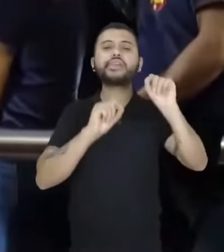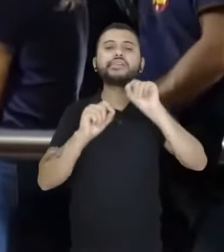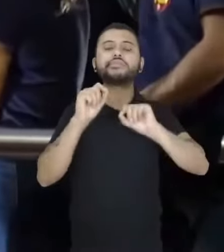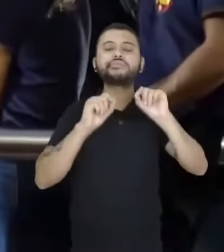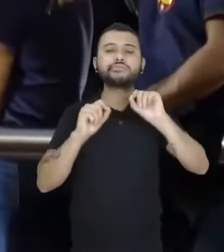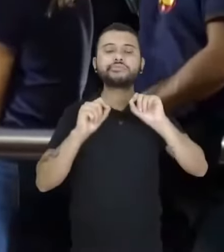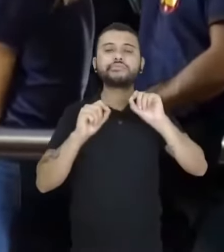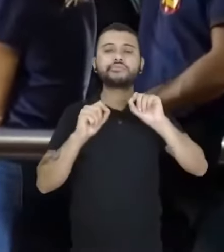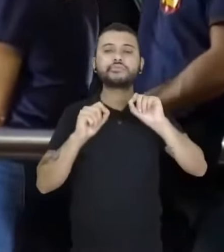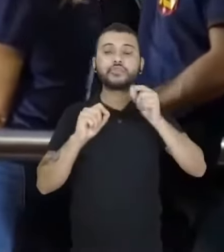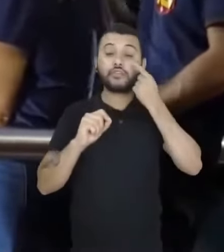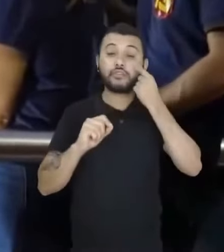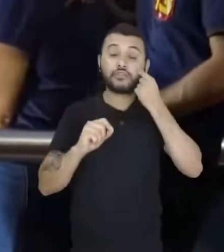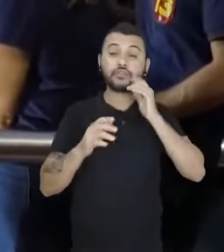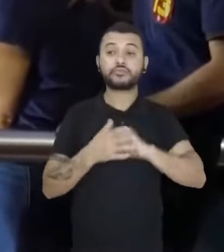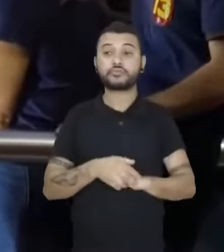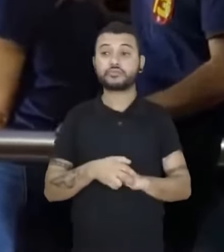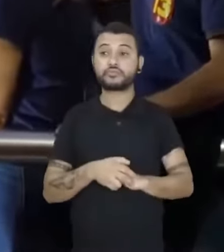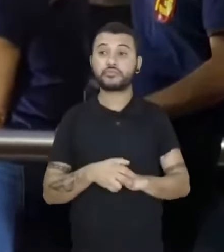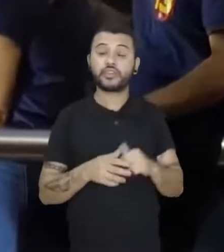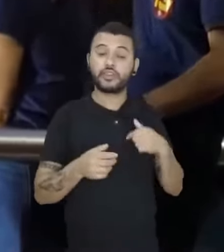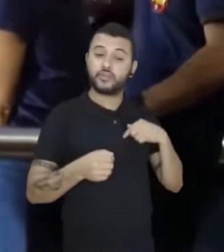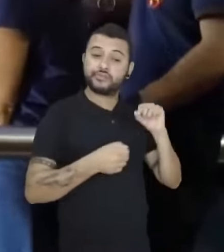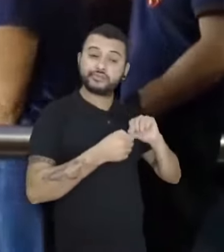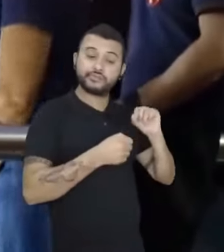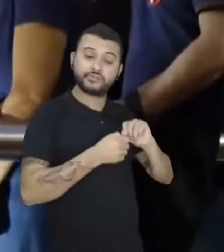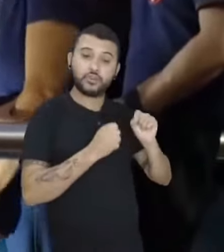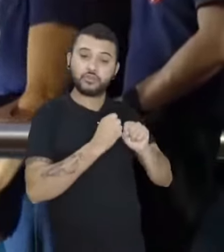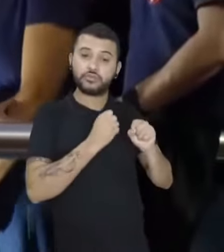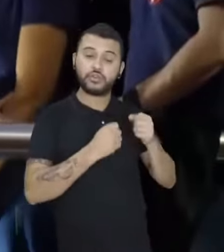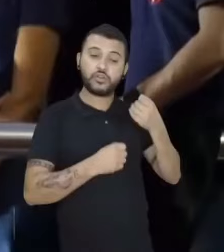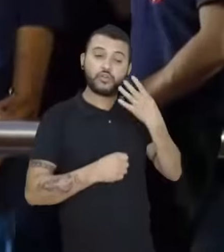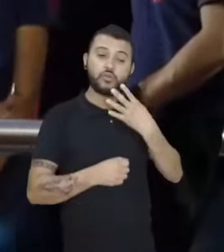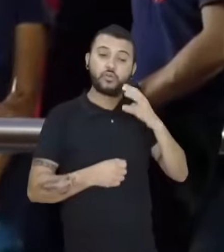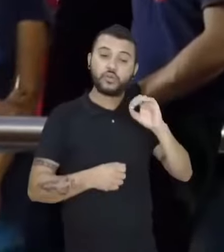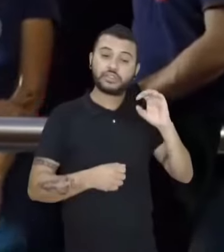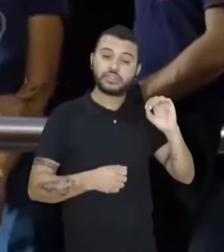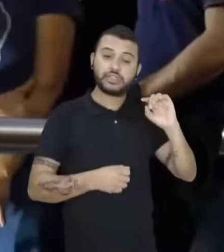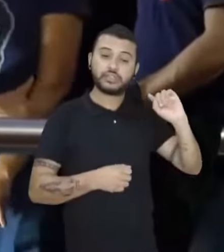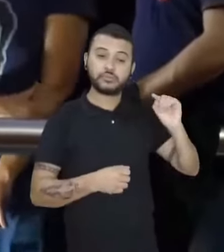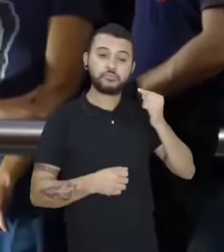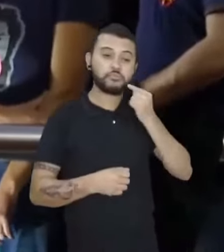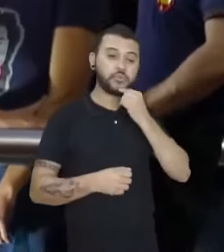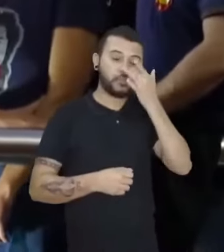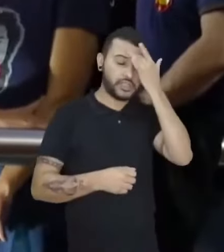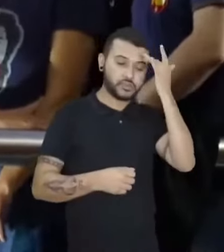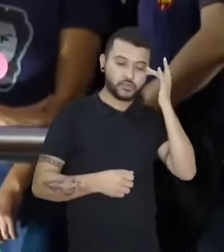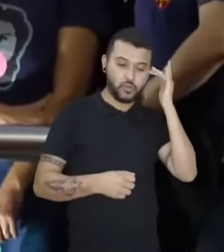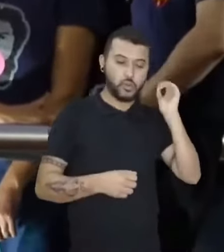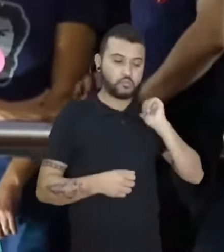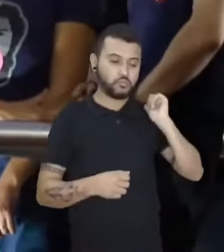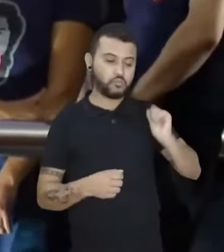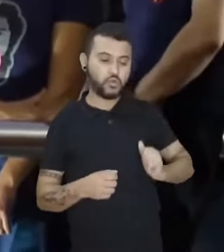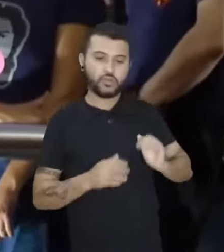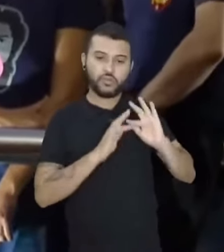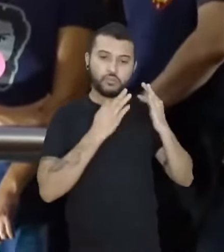feito? Vamos ver. Aqui em Alagoas, 400 mil pessoas recebiam Bolsa Família,